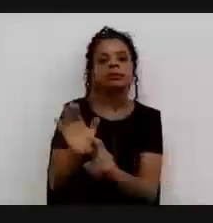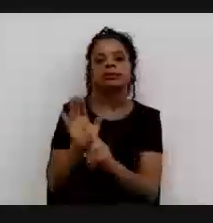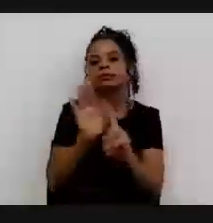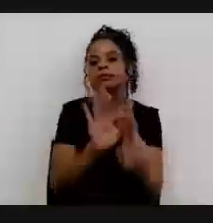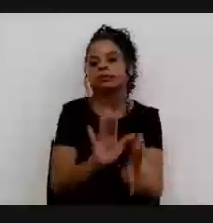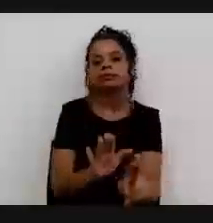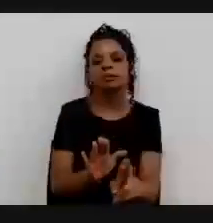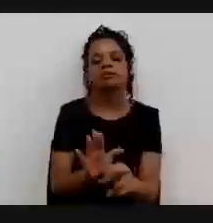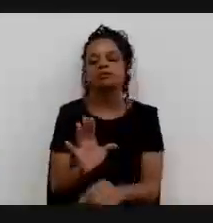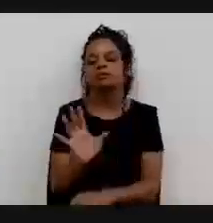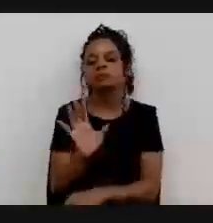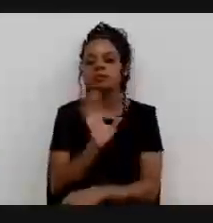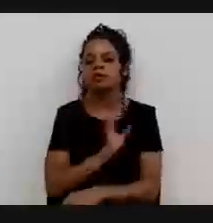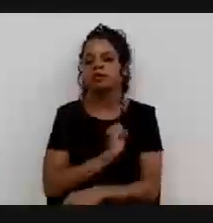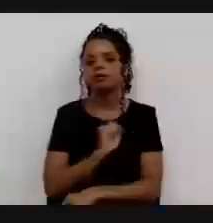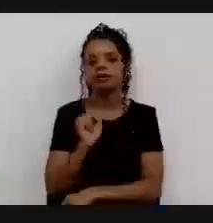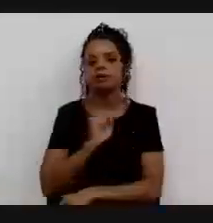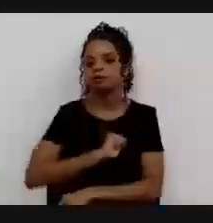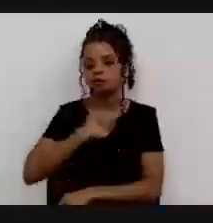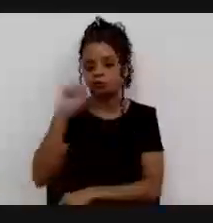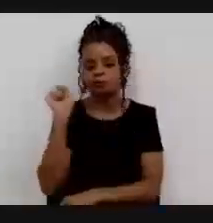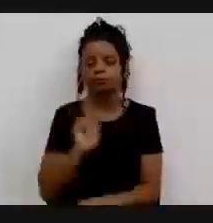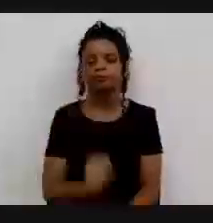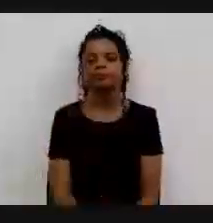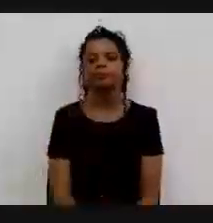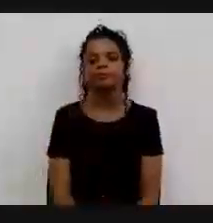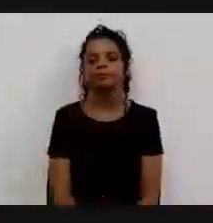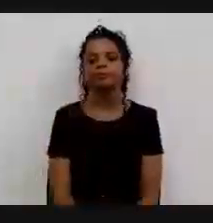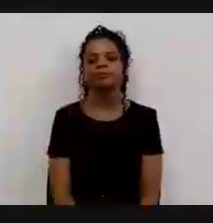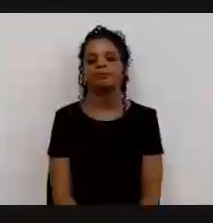Então eu adorei, eu achei o máximo.